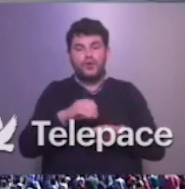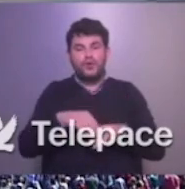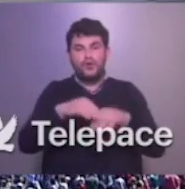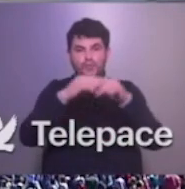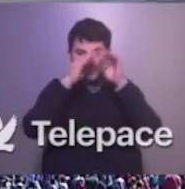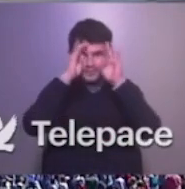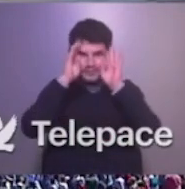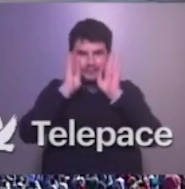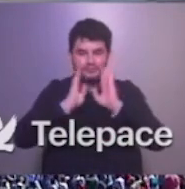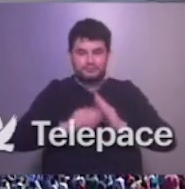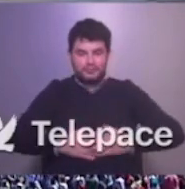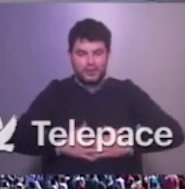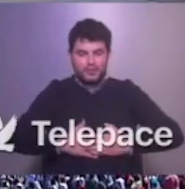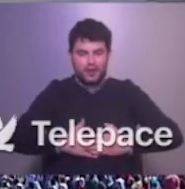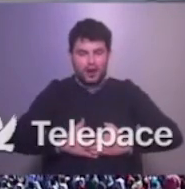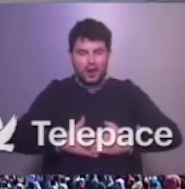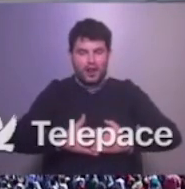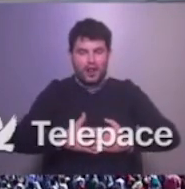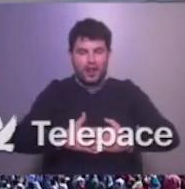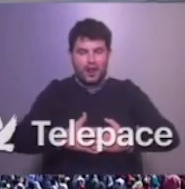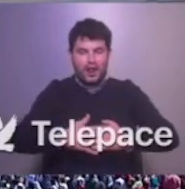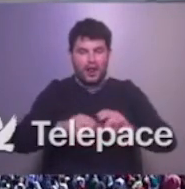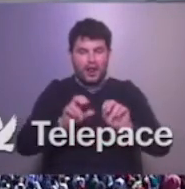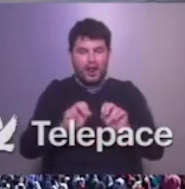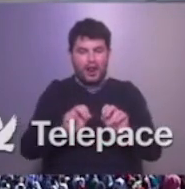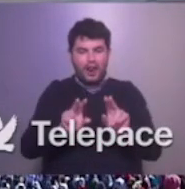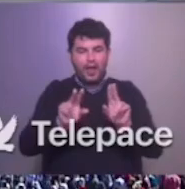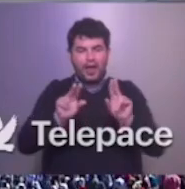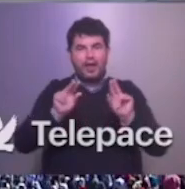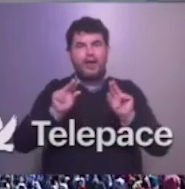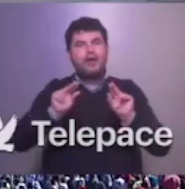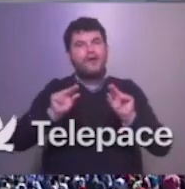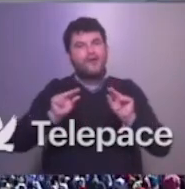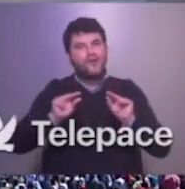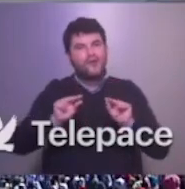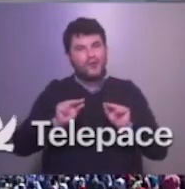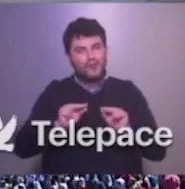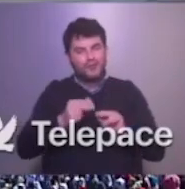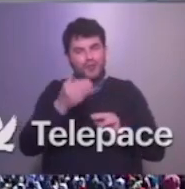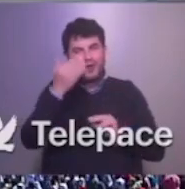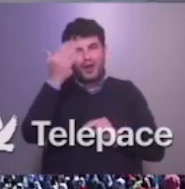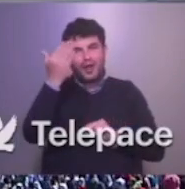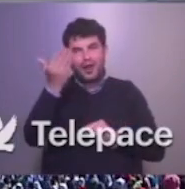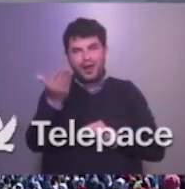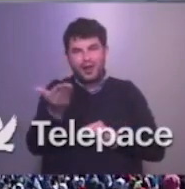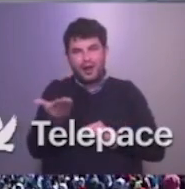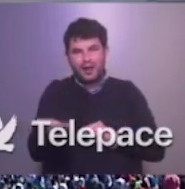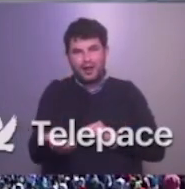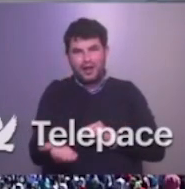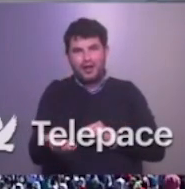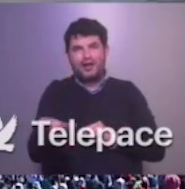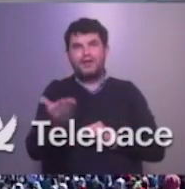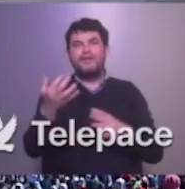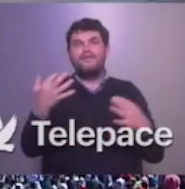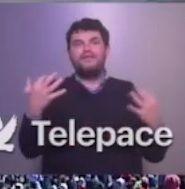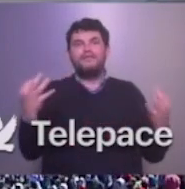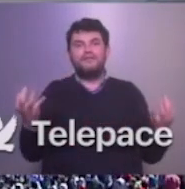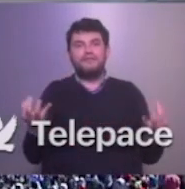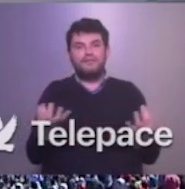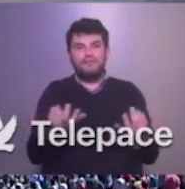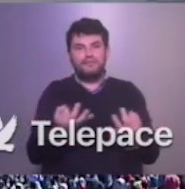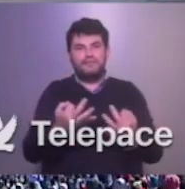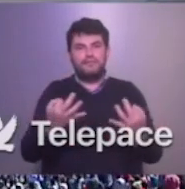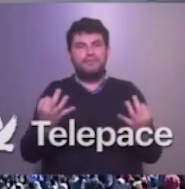recarsi accanto ai malati e benedire in